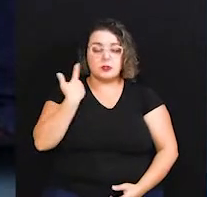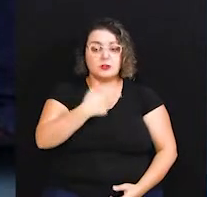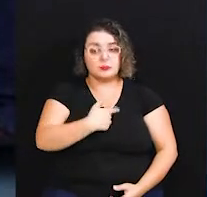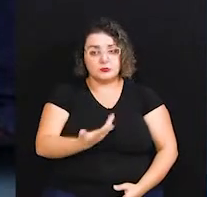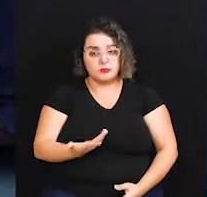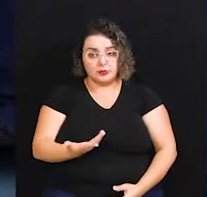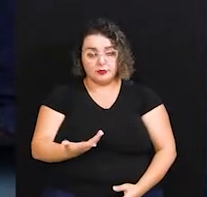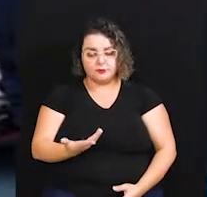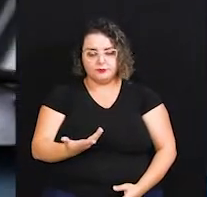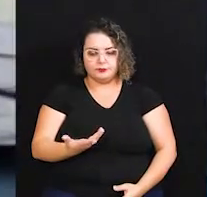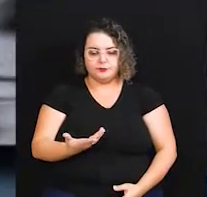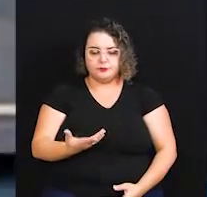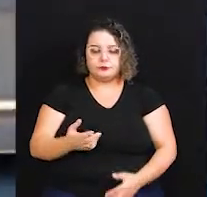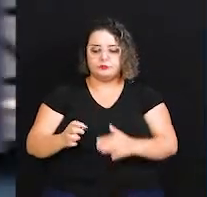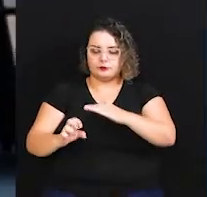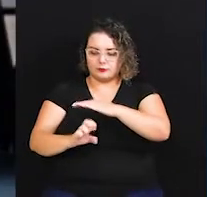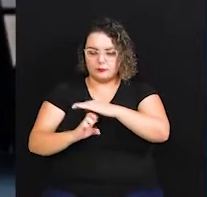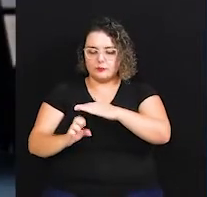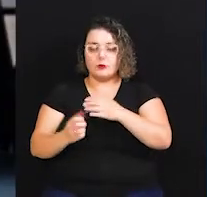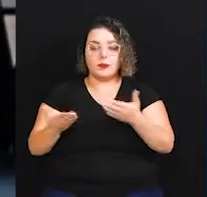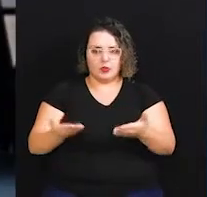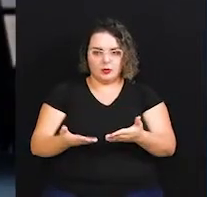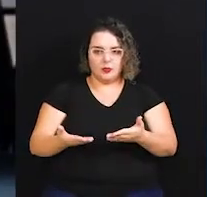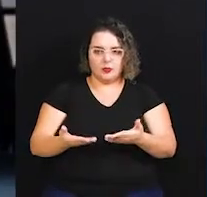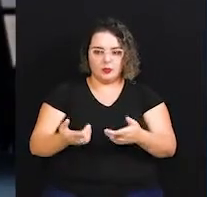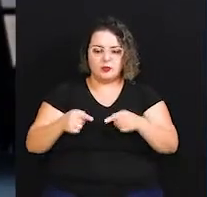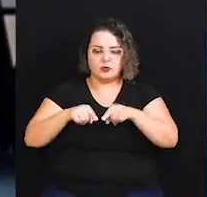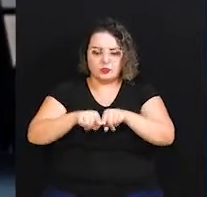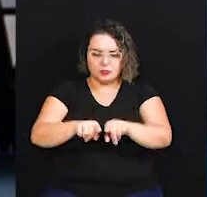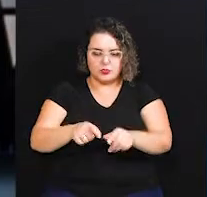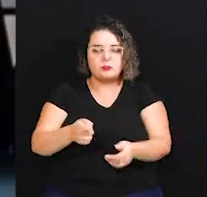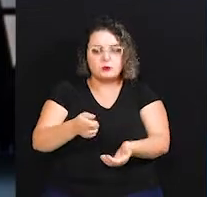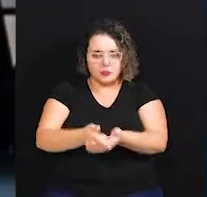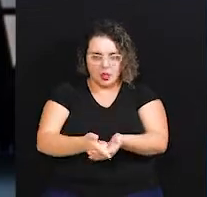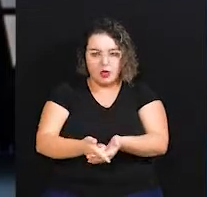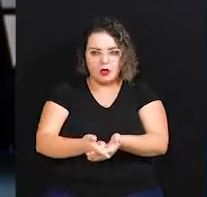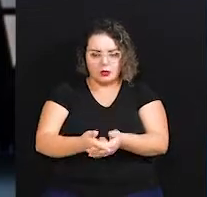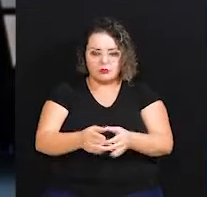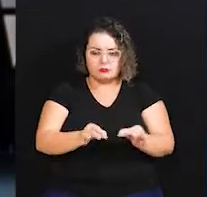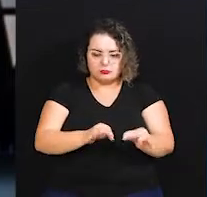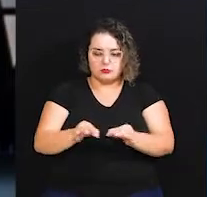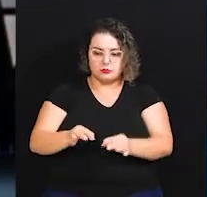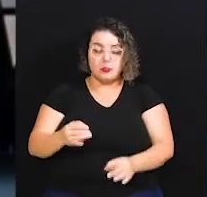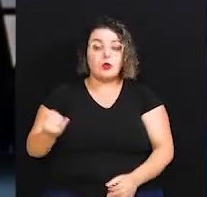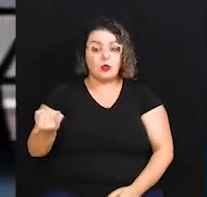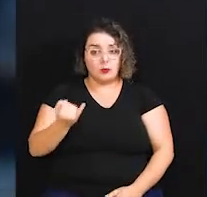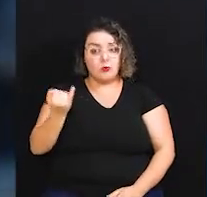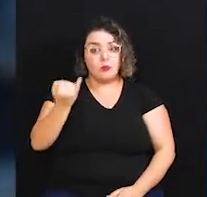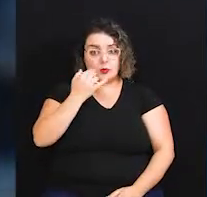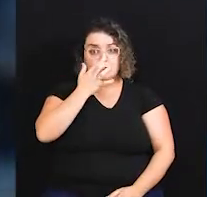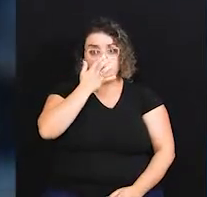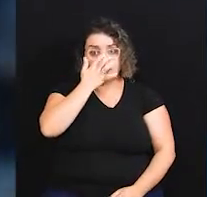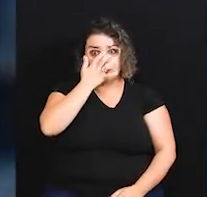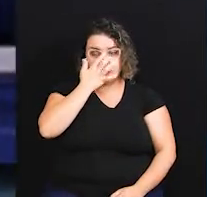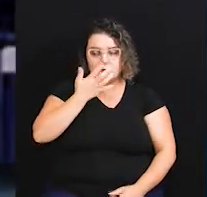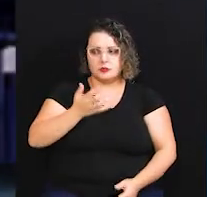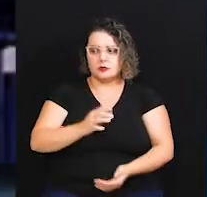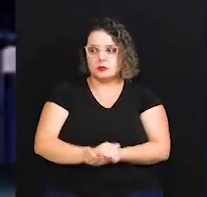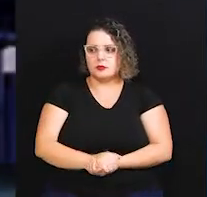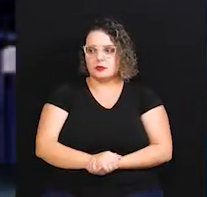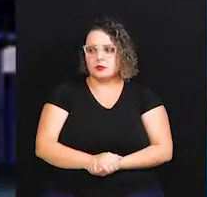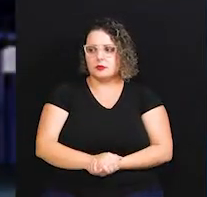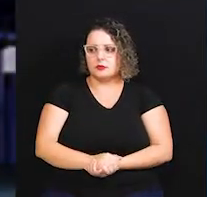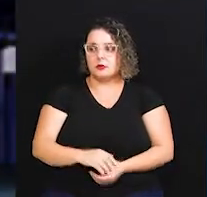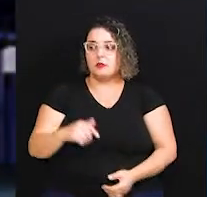ter as empresas que hoje patrocinam o projeto, que são muito importantes.